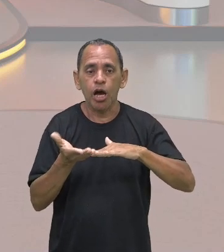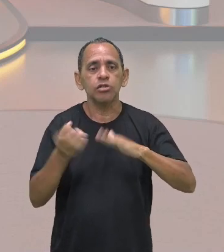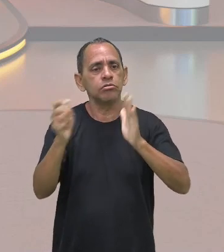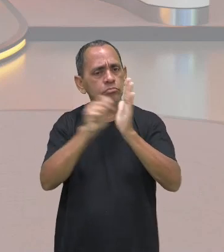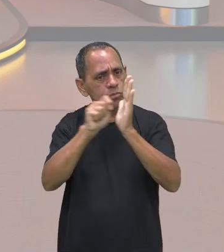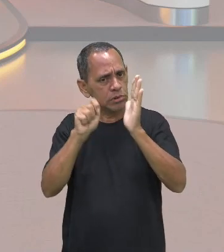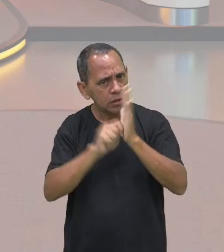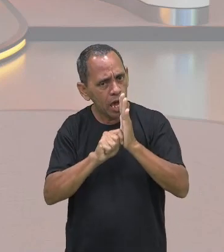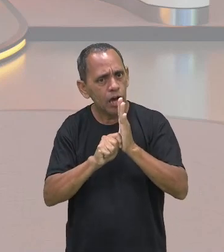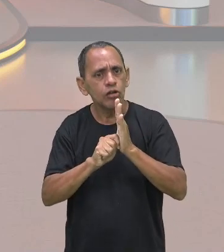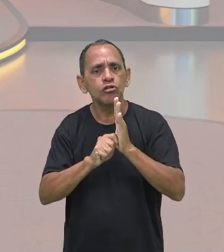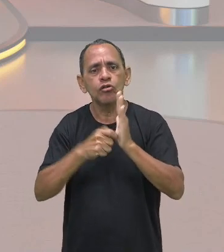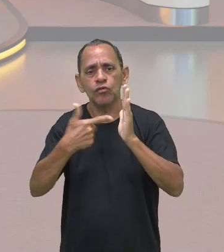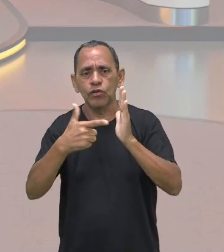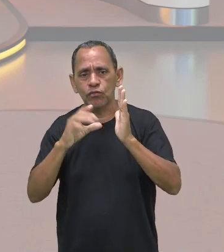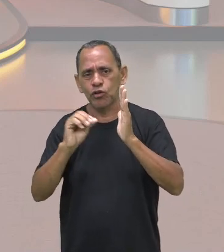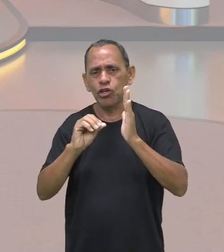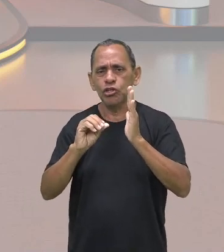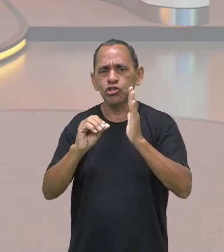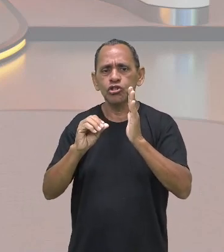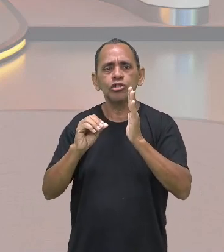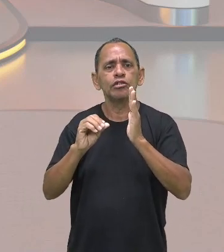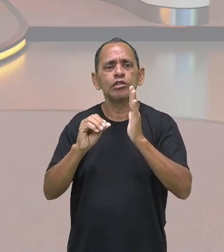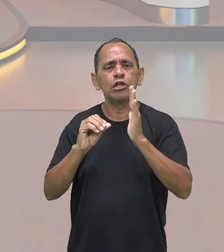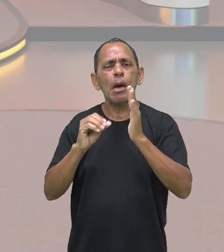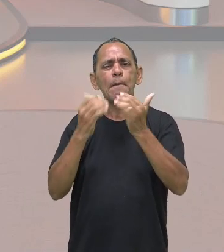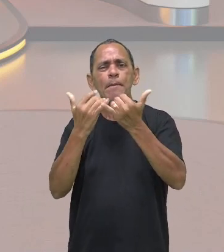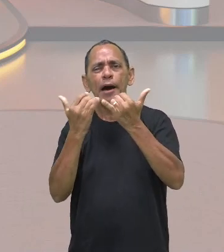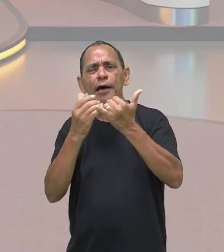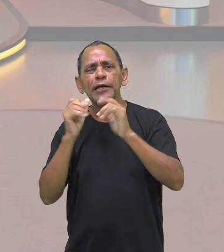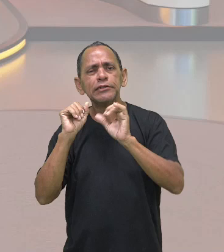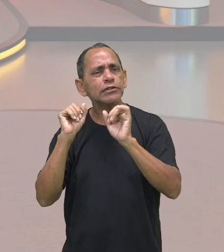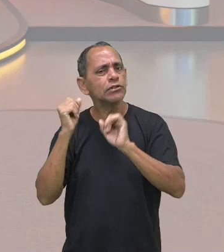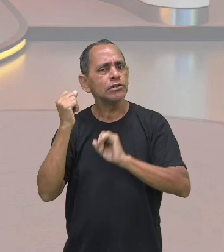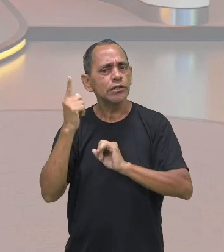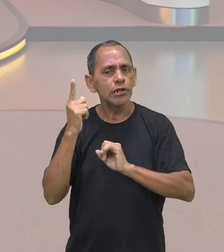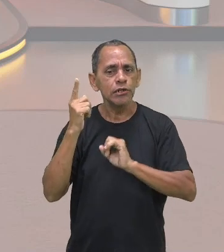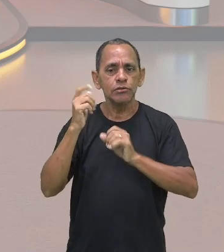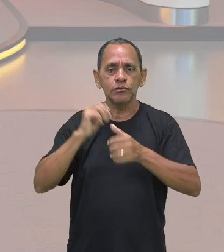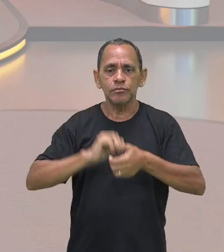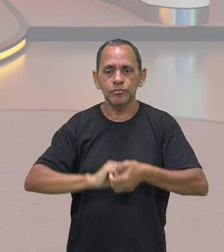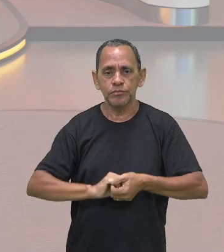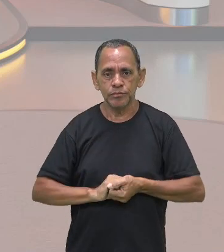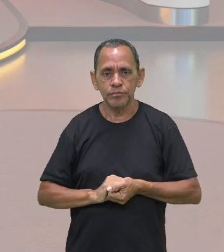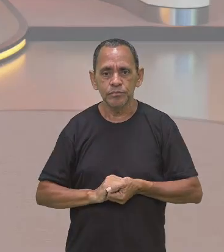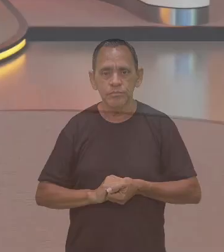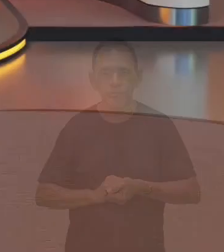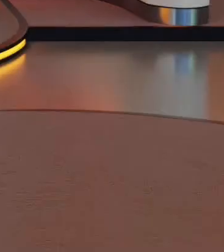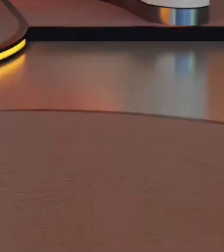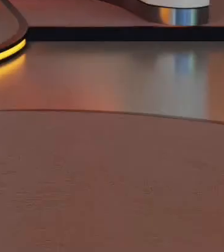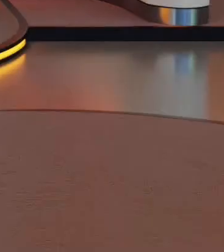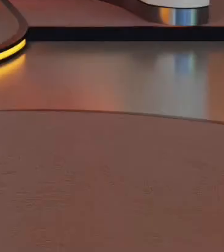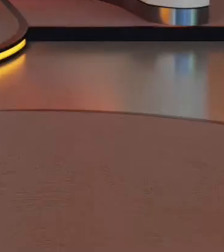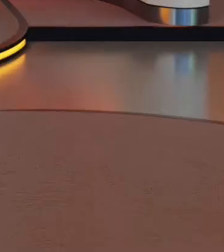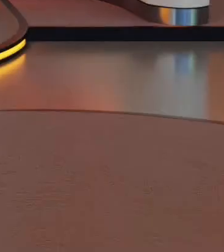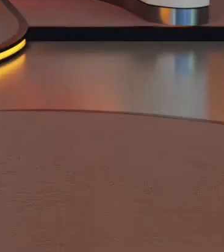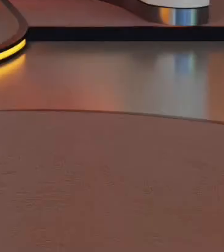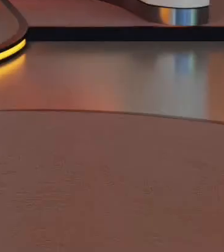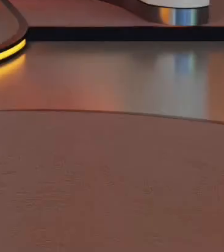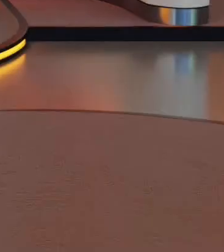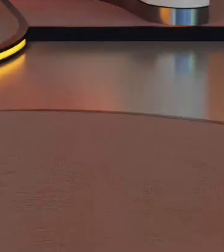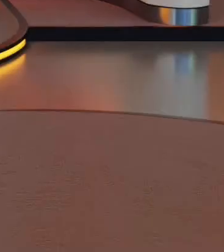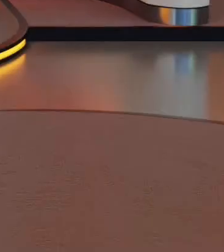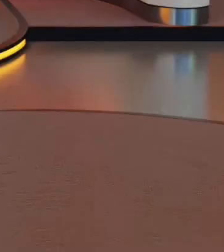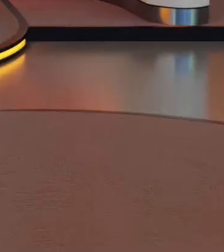XX parece meio paradoxal, meio estranho, mas eu estou falando como se fosse Caio Prado Júnior vendo o momento em que